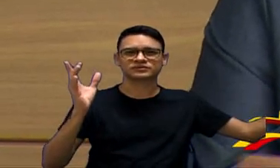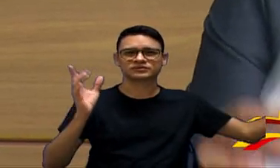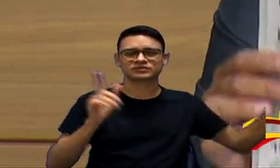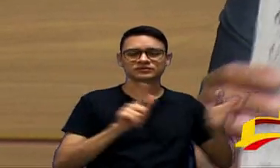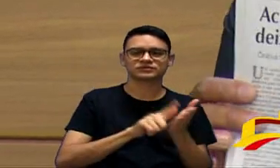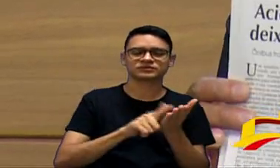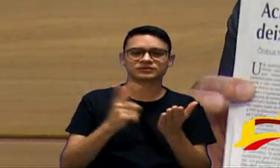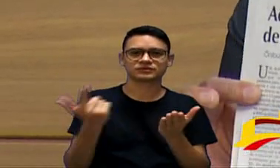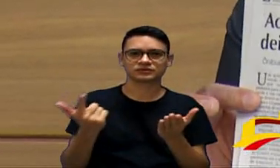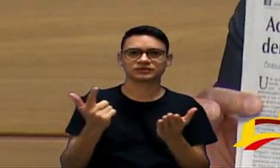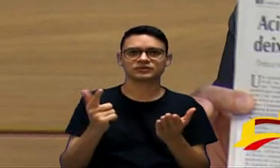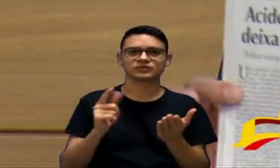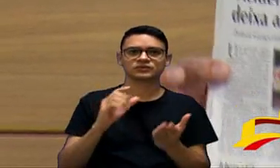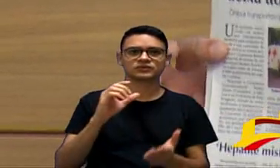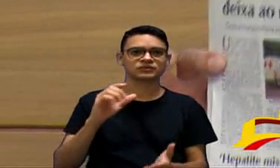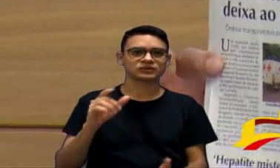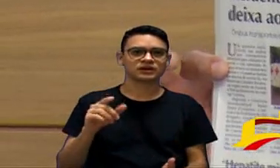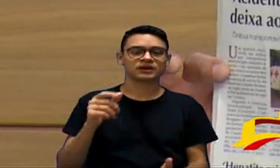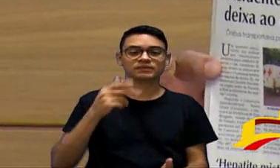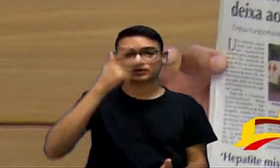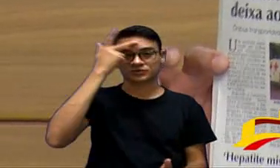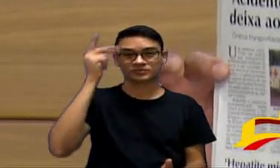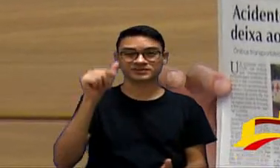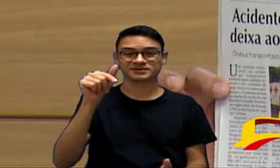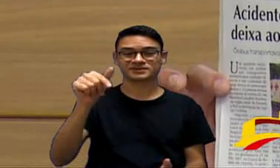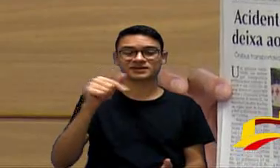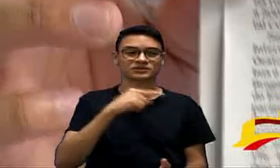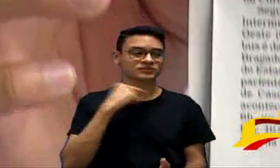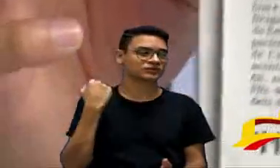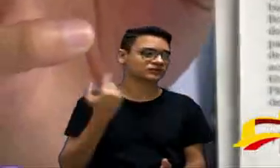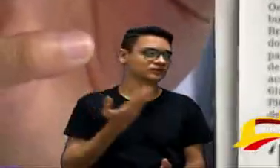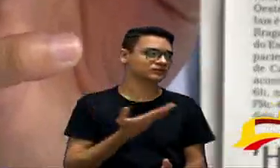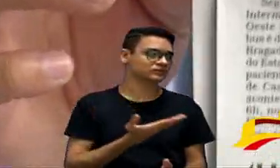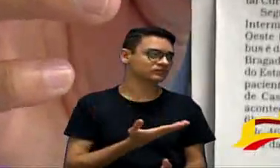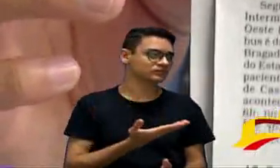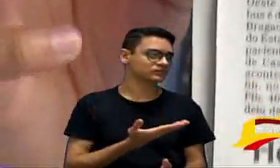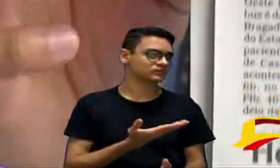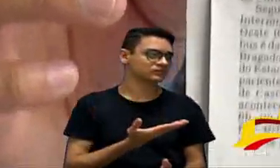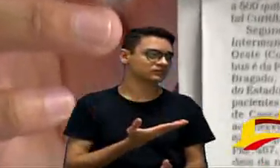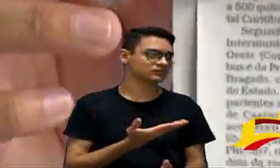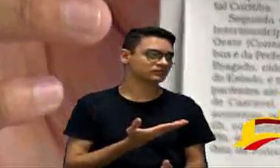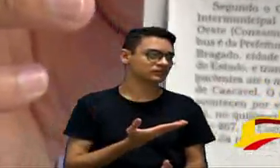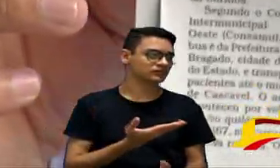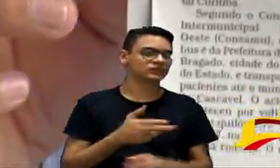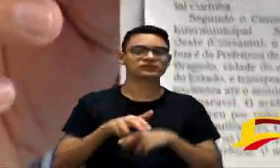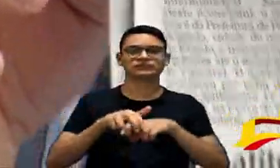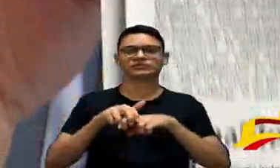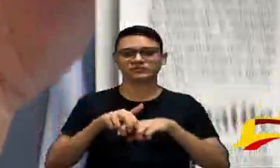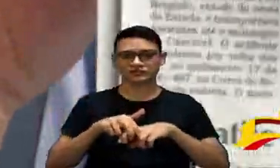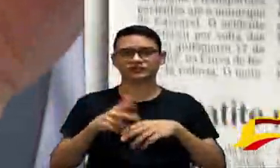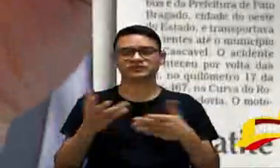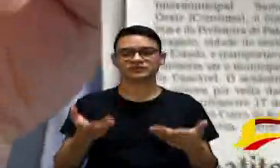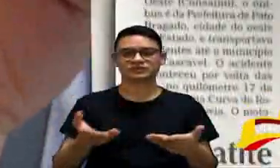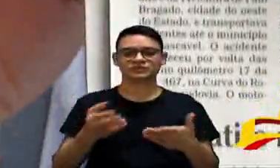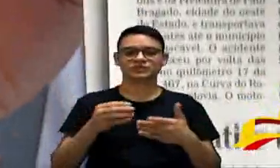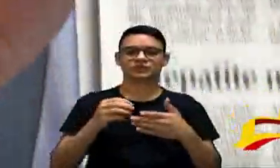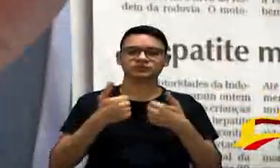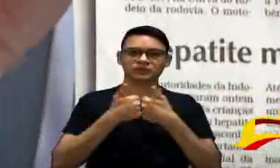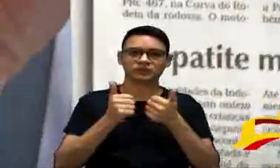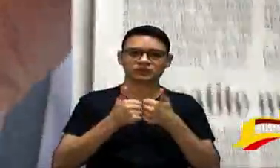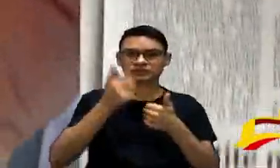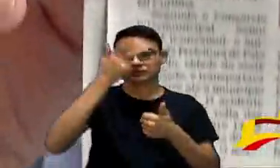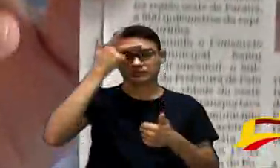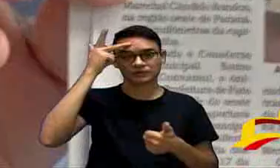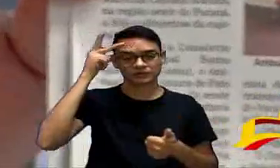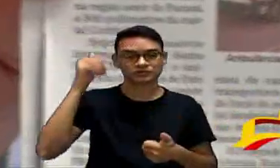Sul, o acidente no Paraná, lá morreu 7 pessoas na questão do ônibus. Quando é feito o transporte coletivo de pessoas que estavam